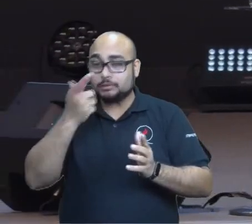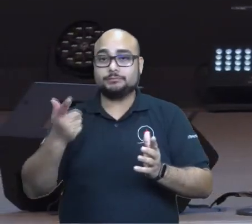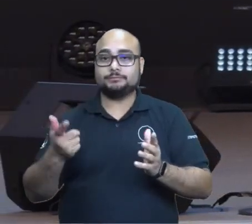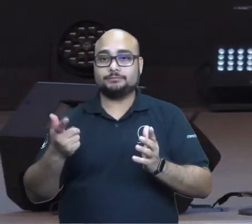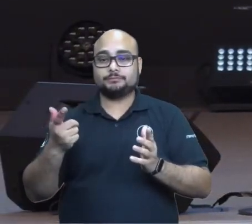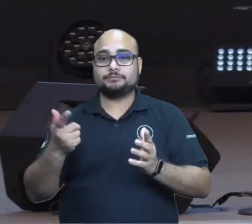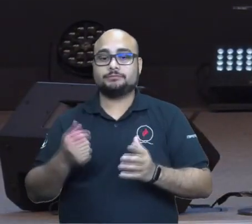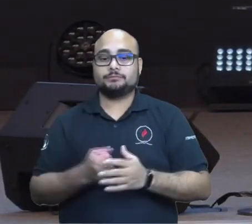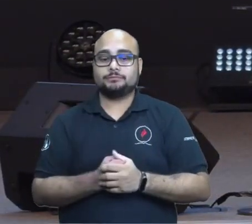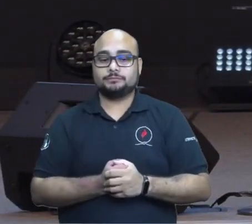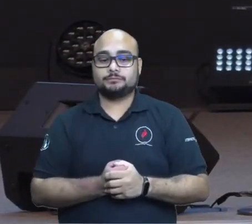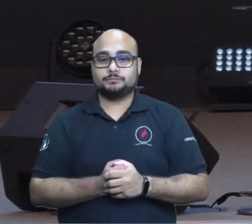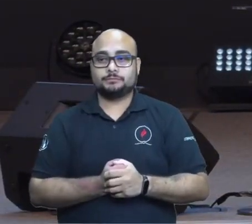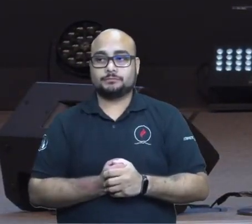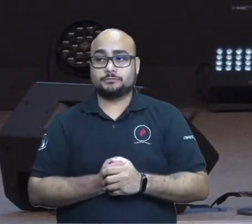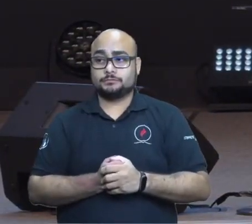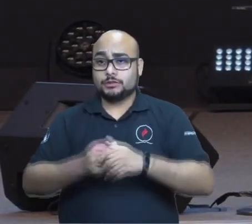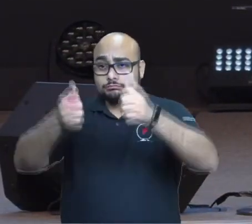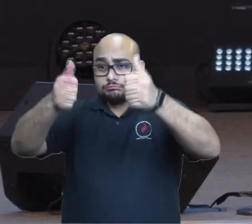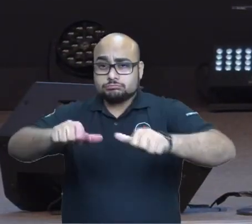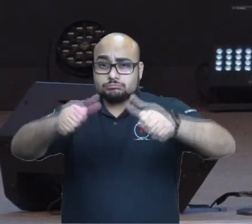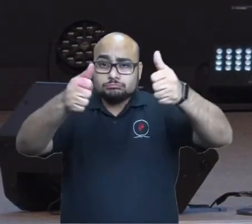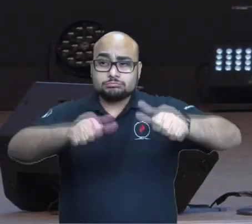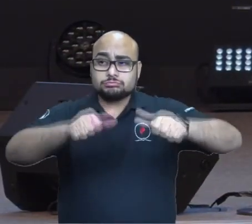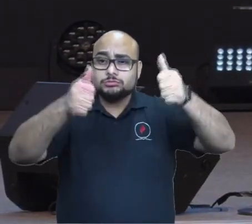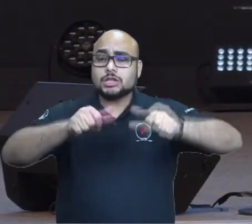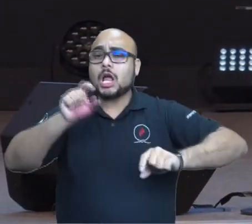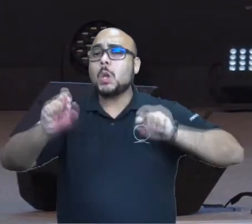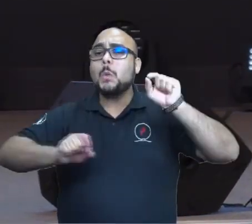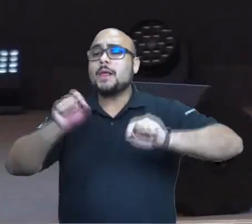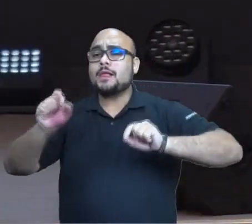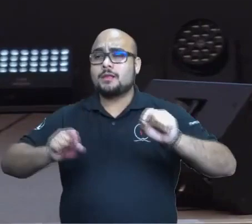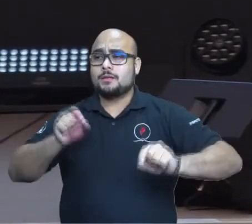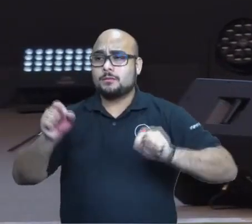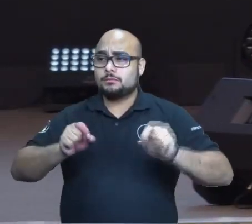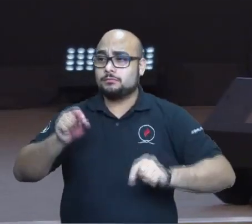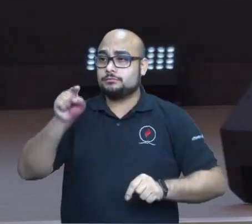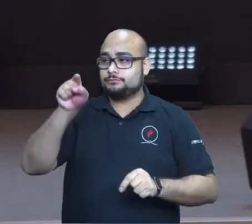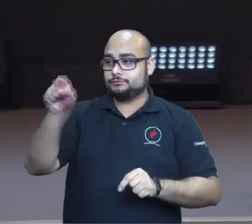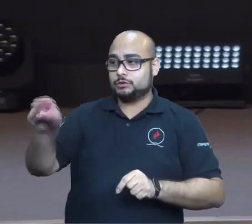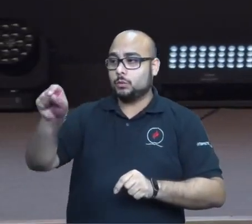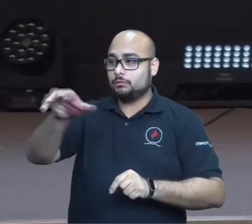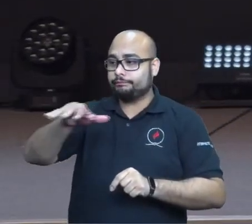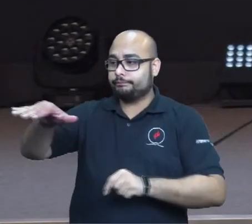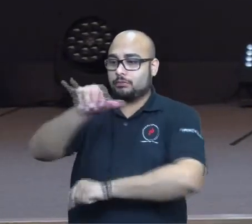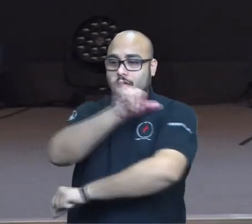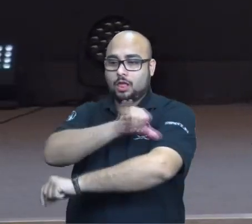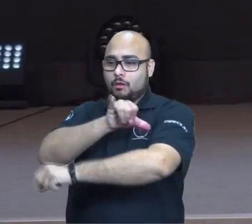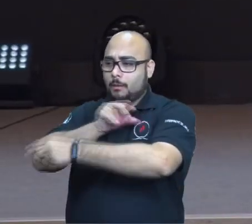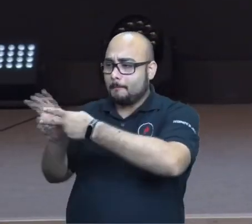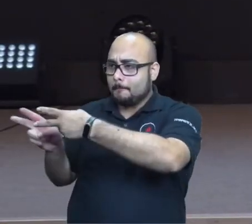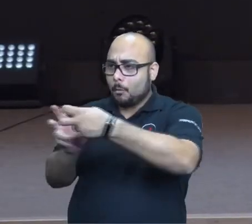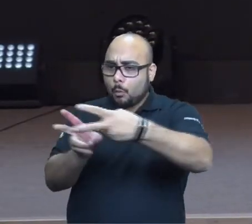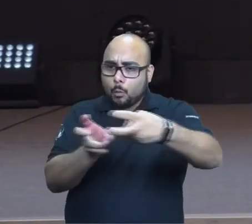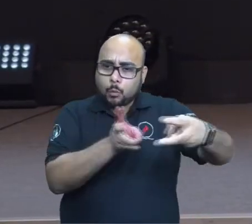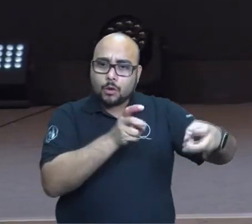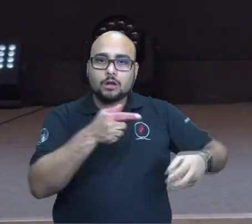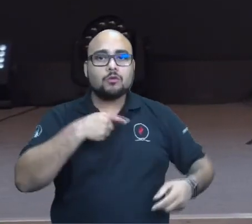essa avaliação deles De onde saiu essa percepção deles